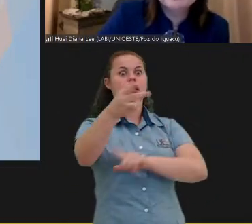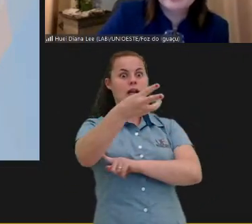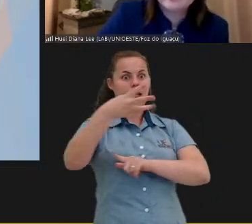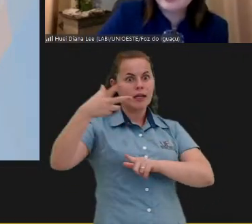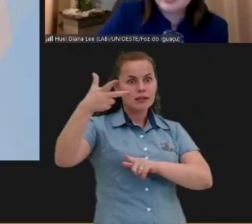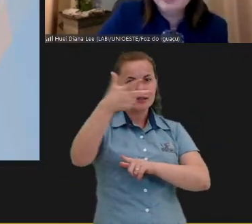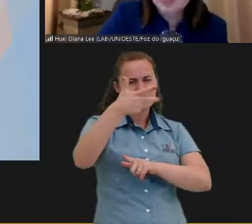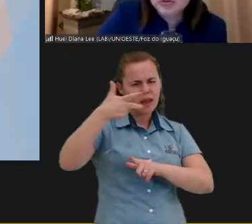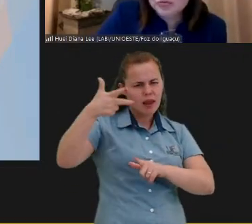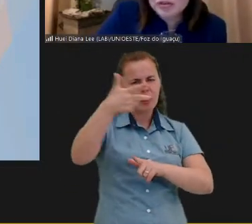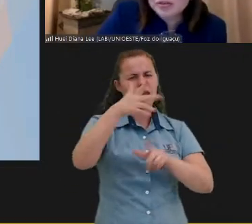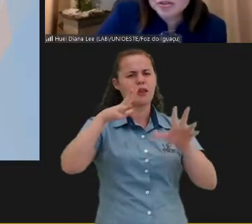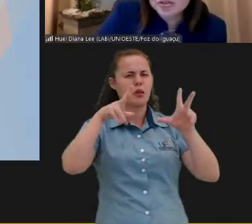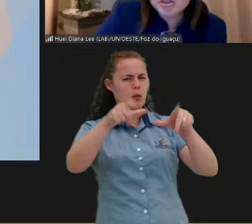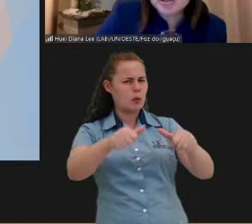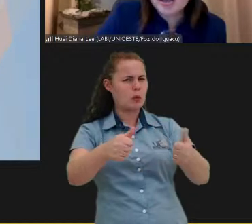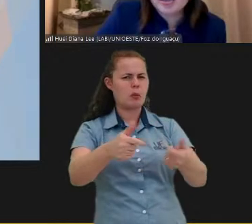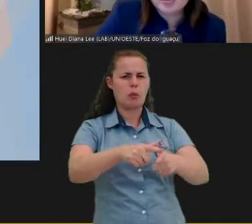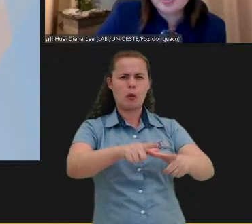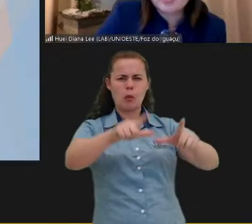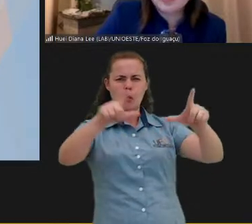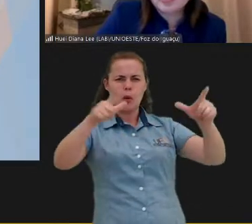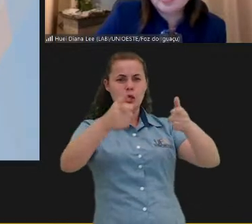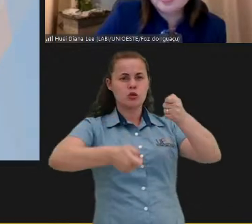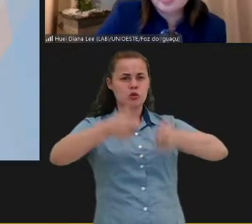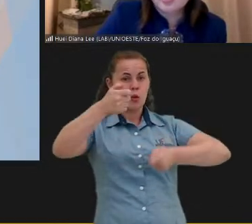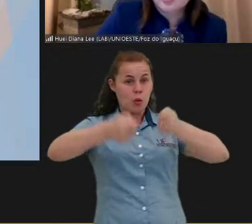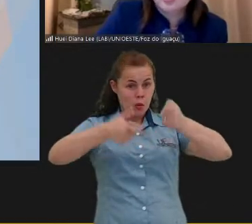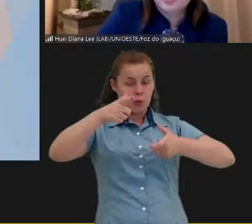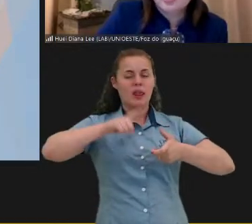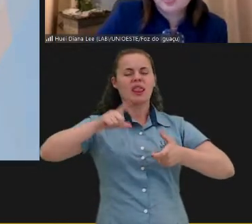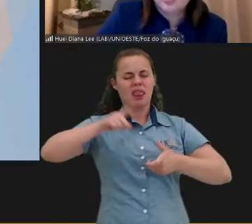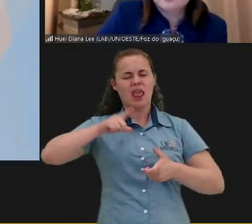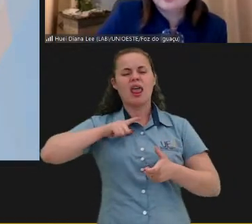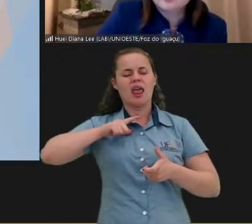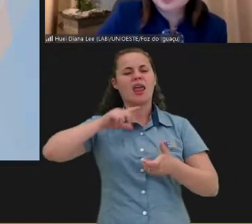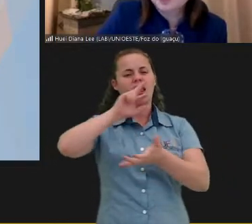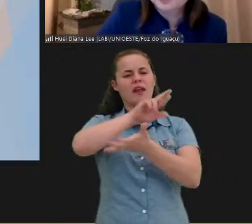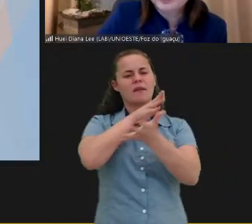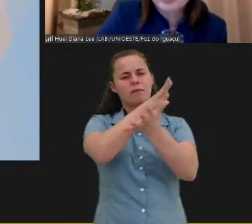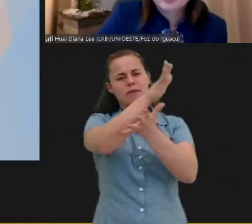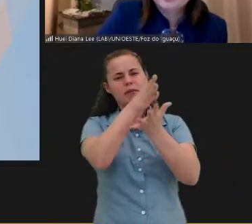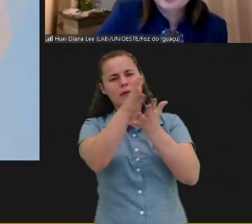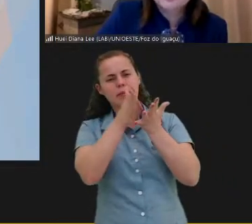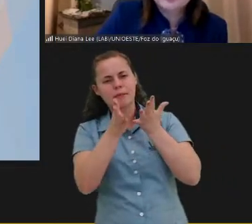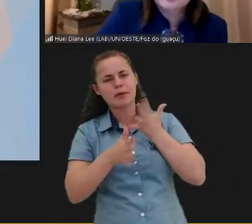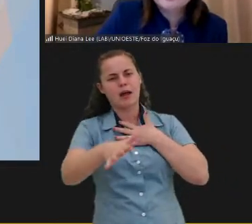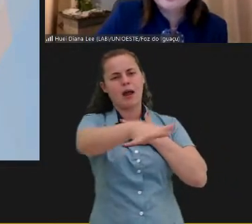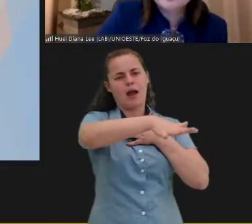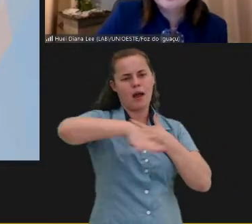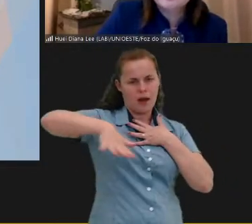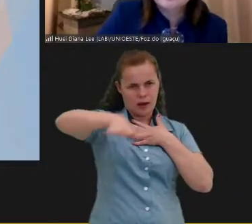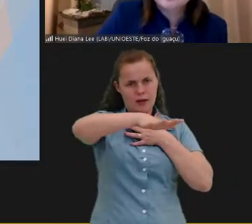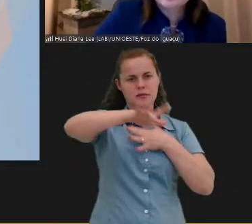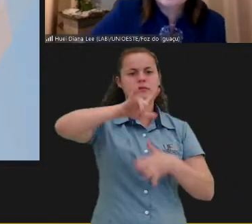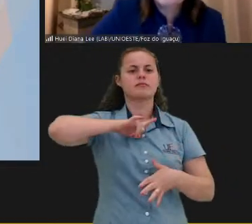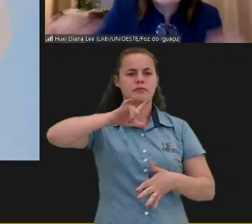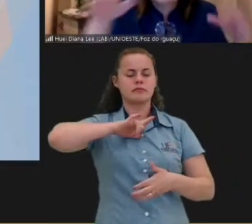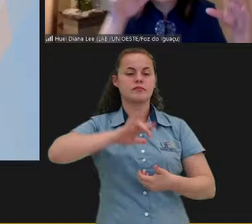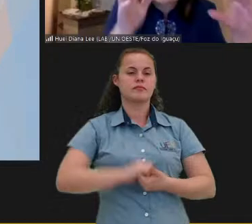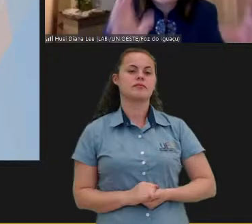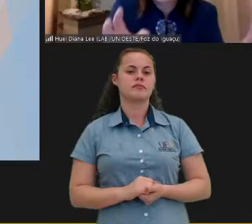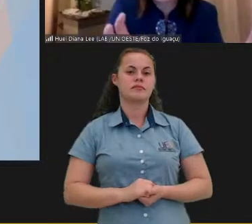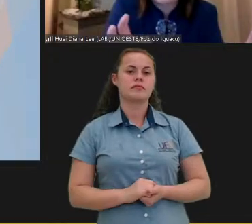gameplay, é muito grande. A gente tem em muitas áreas isso. E o que acontece é que a